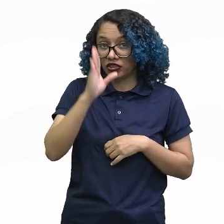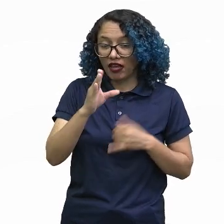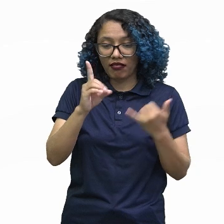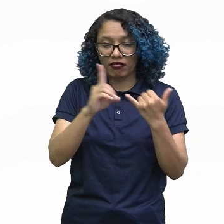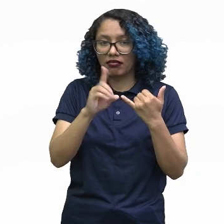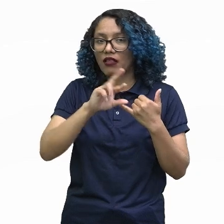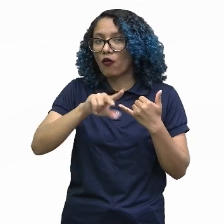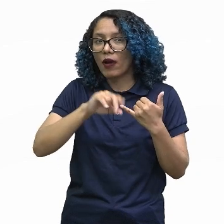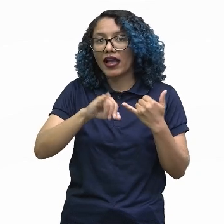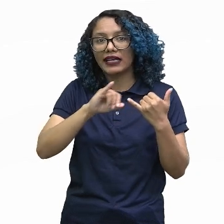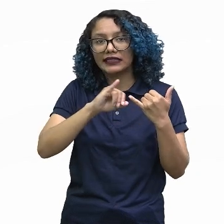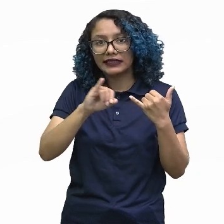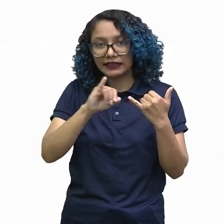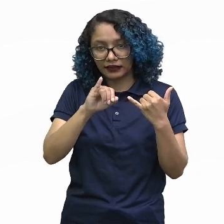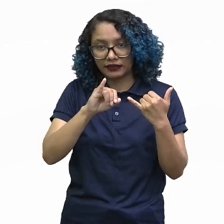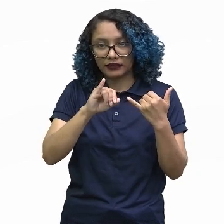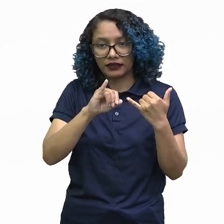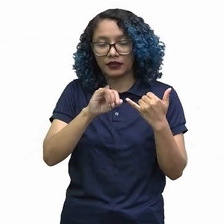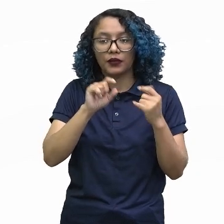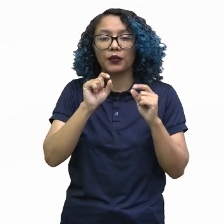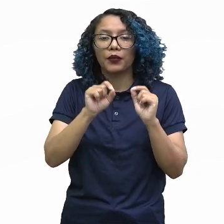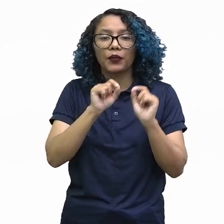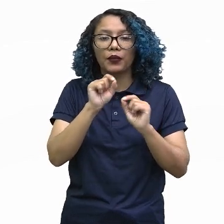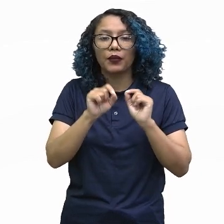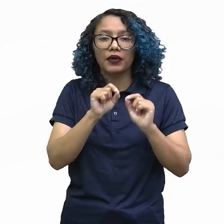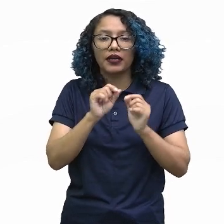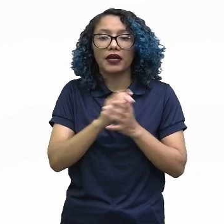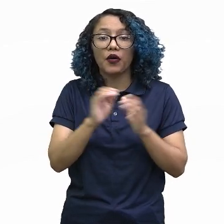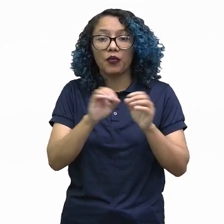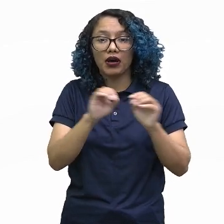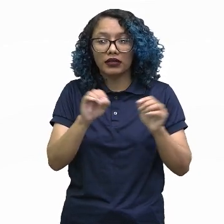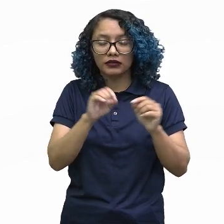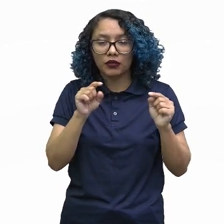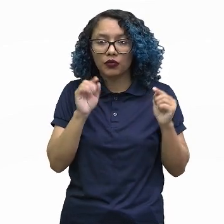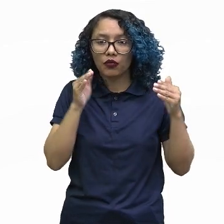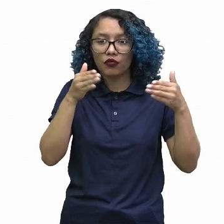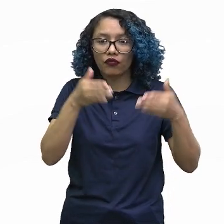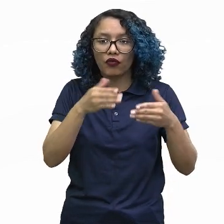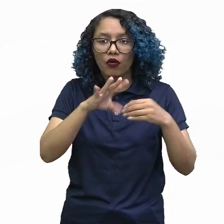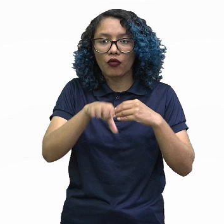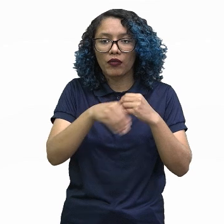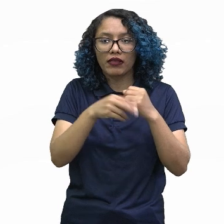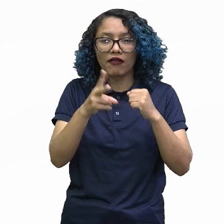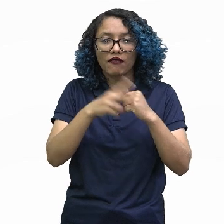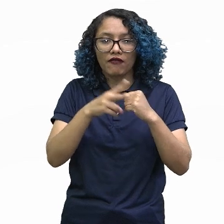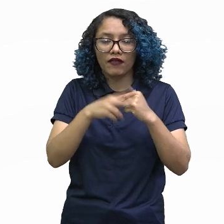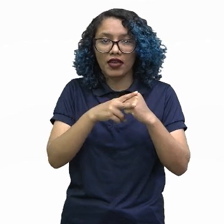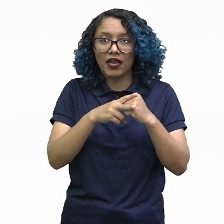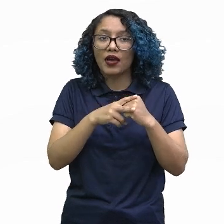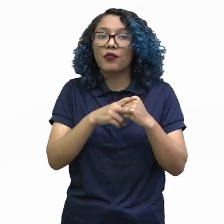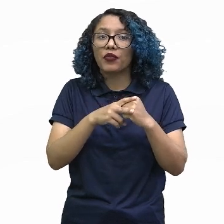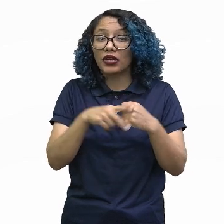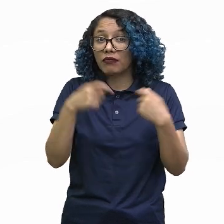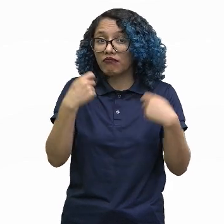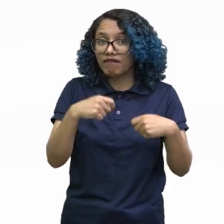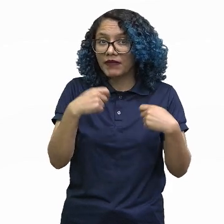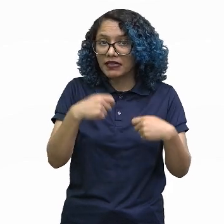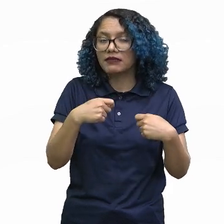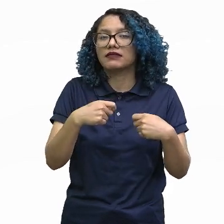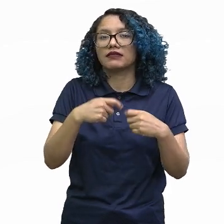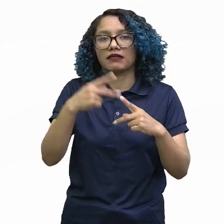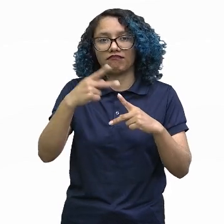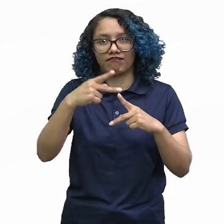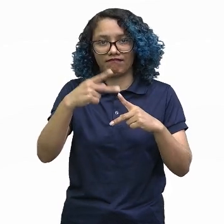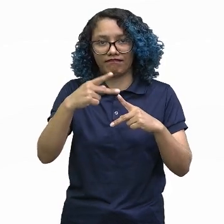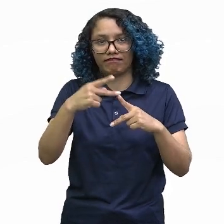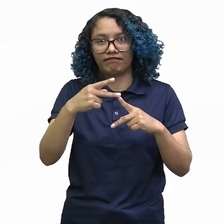indireta. É a oração que funciona como complemento de um verbo com preposição. Então, agora a gente